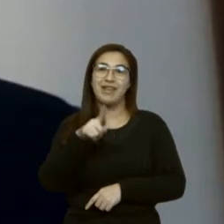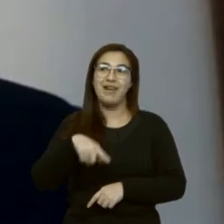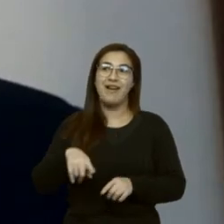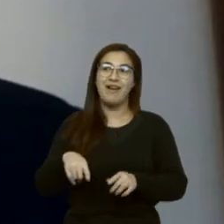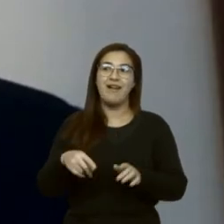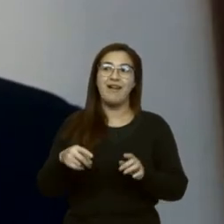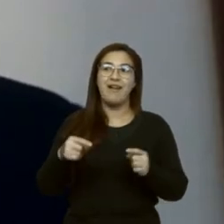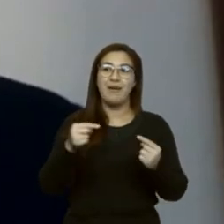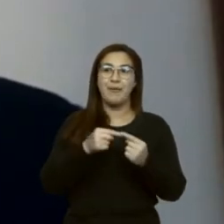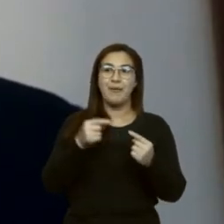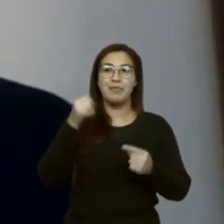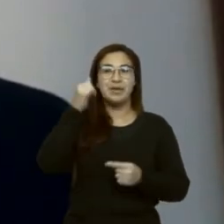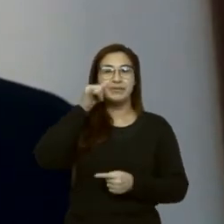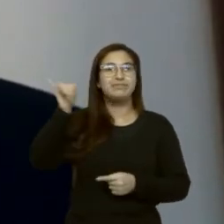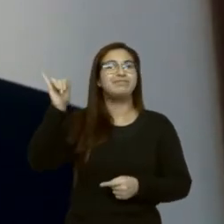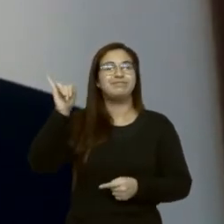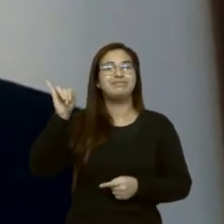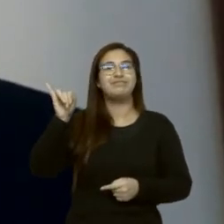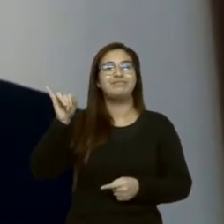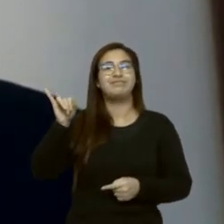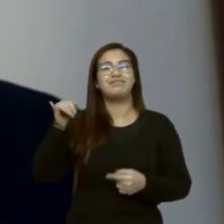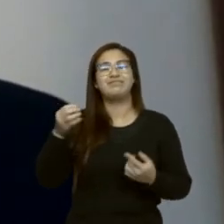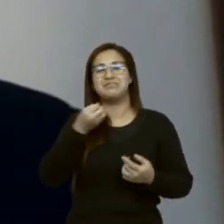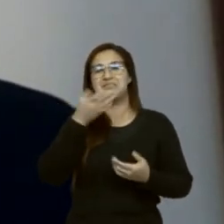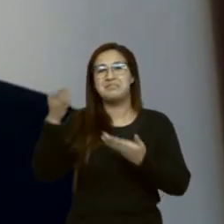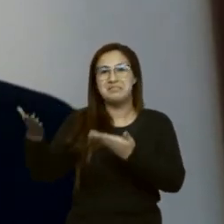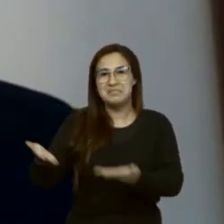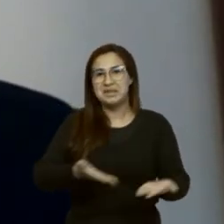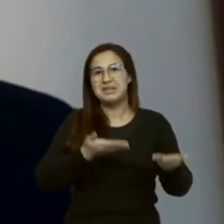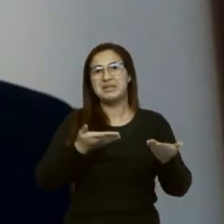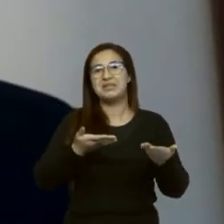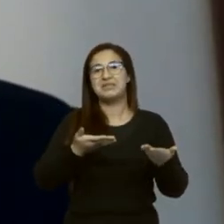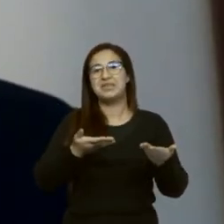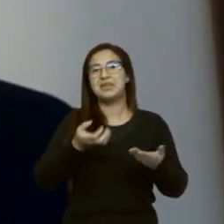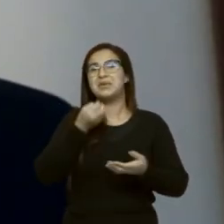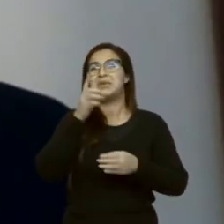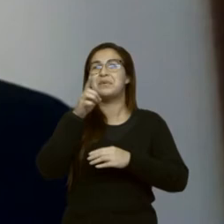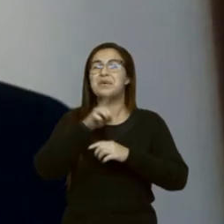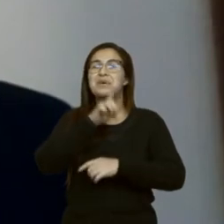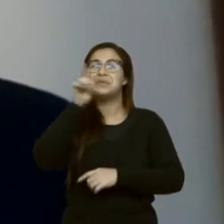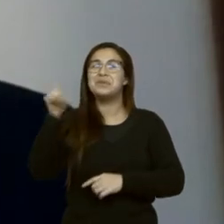Benvenuto, né? E um bom giorno a tutti. Madonna!